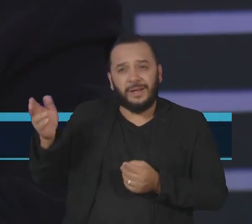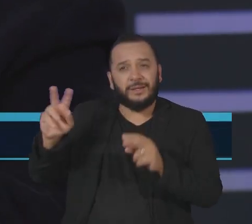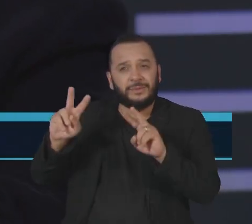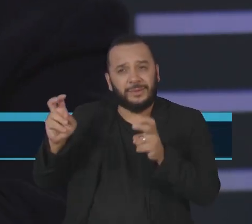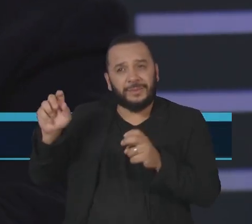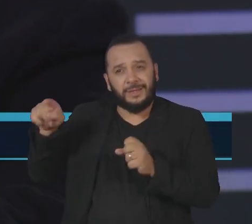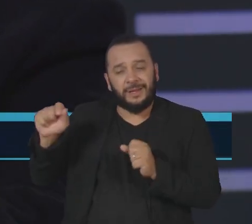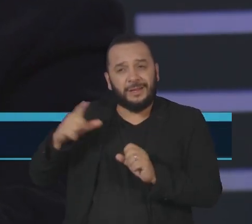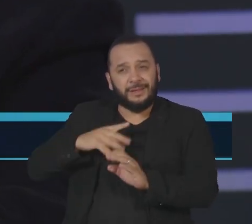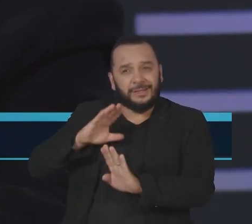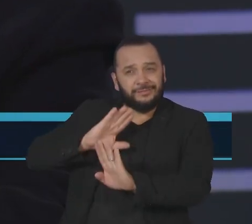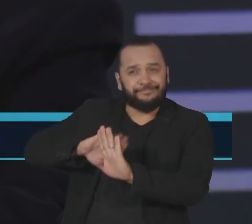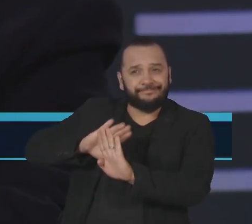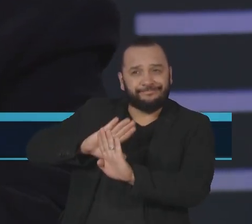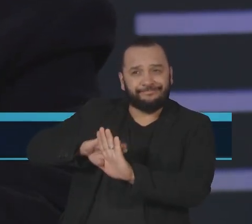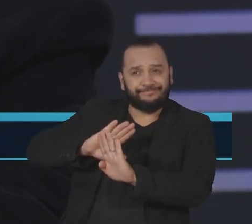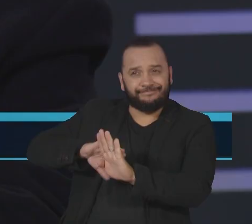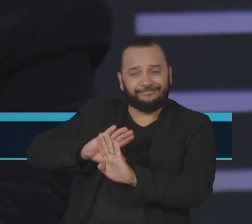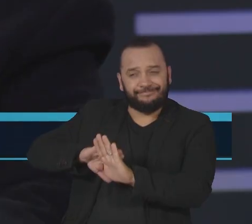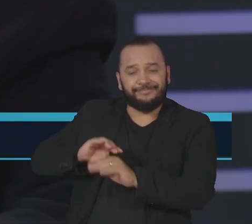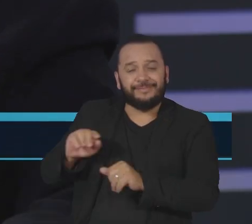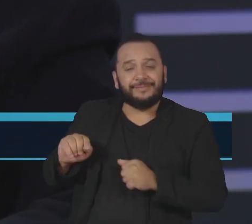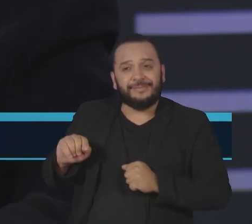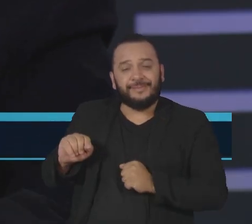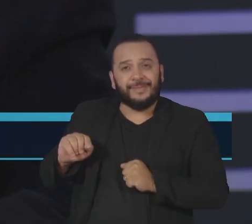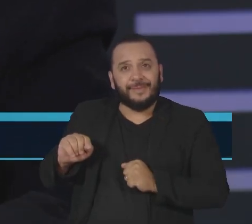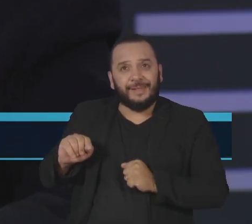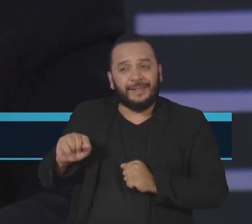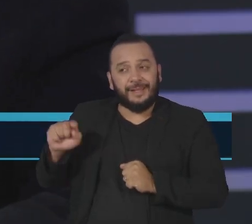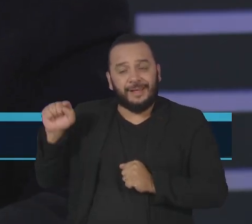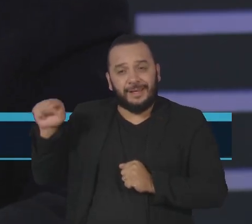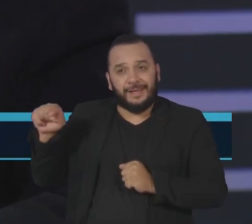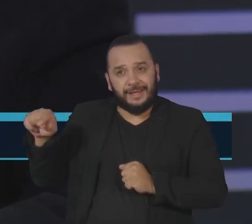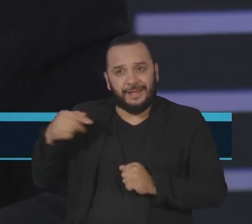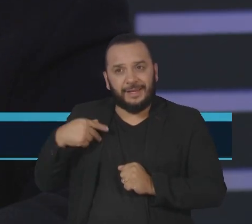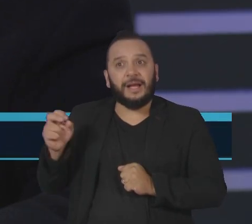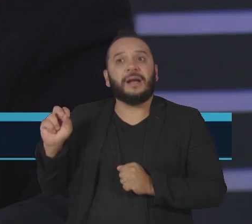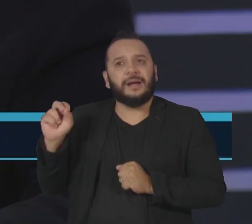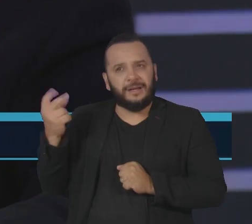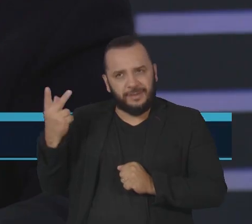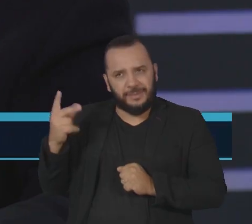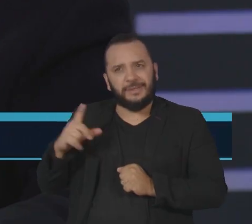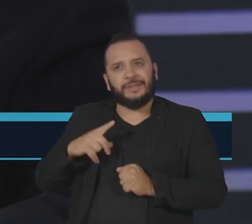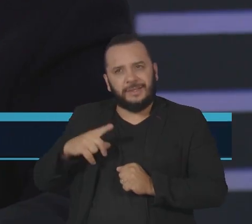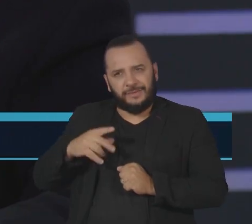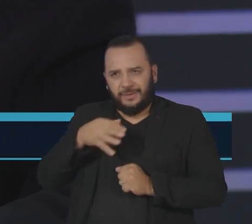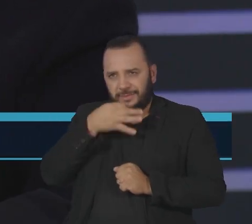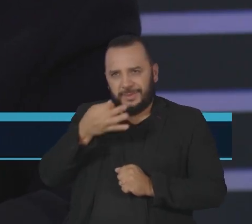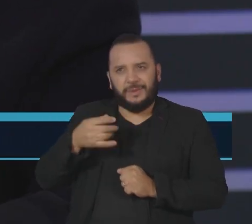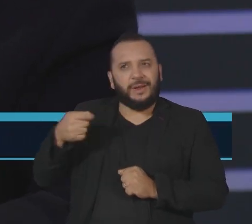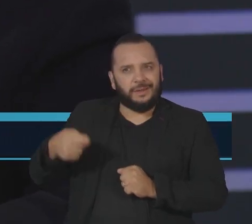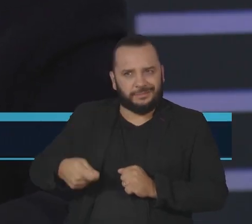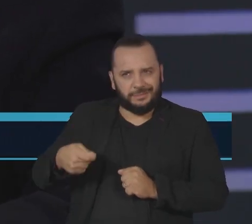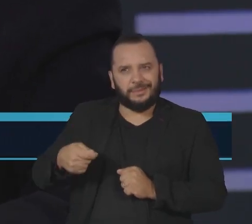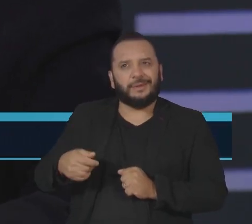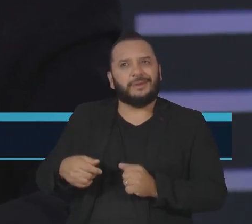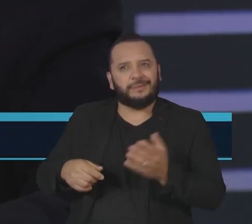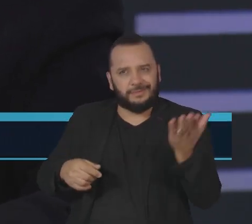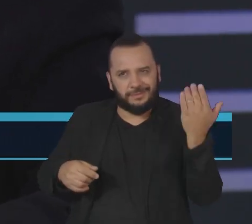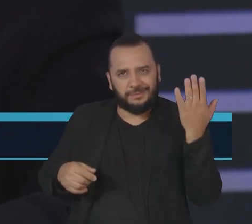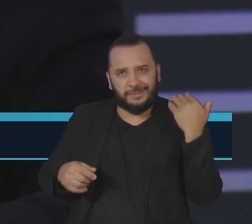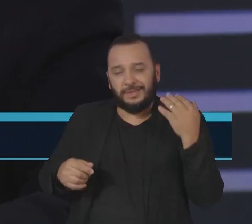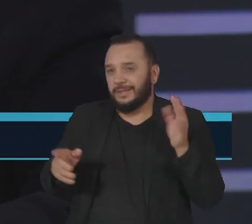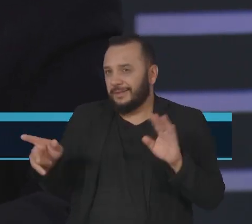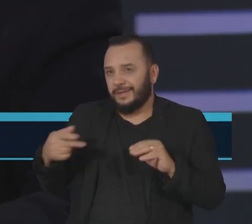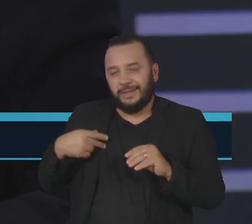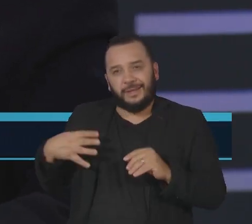coisas, ajuda a ela no sentido de que a Kamala já teve opiniões bem radicais no histórico dela, o que não ajuda para ser candidata